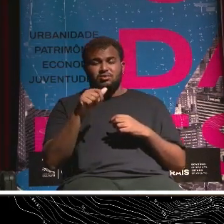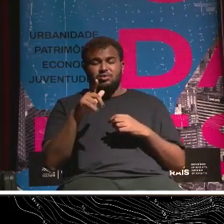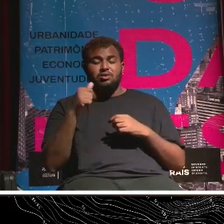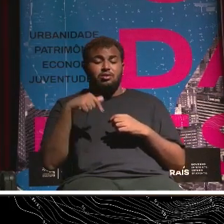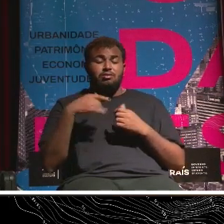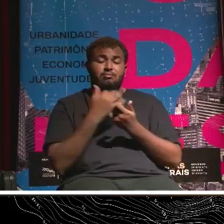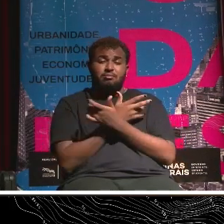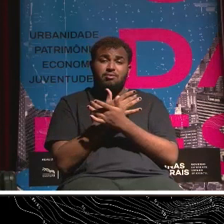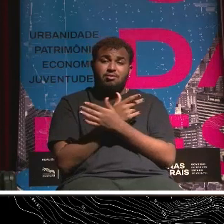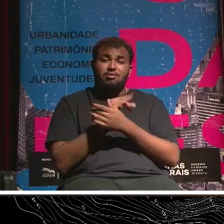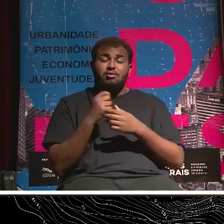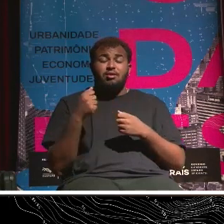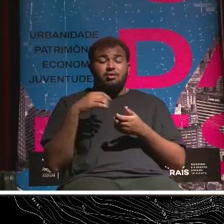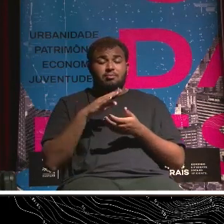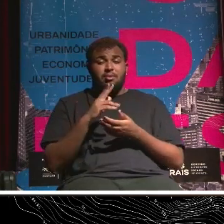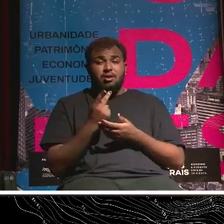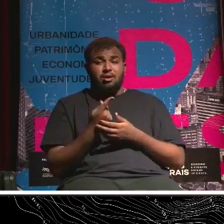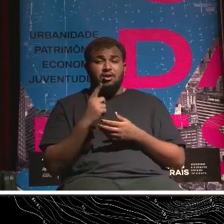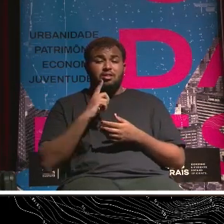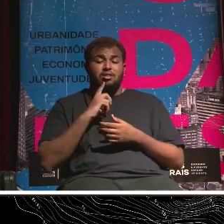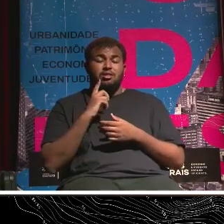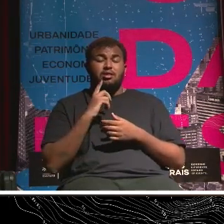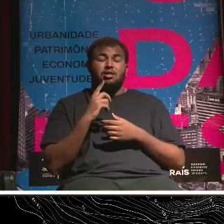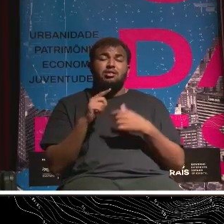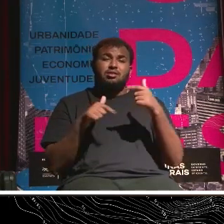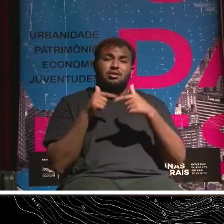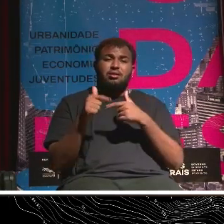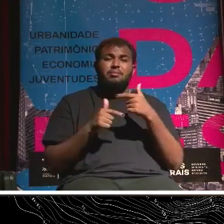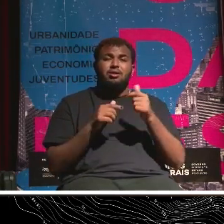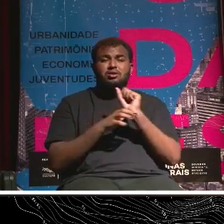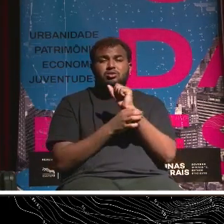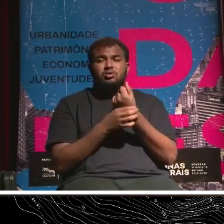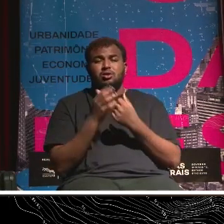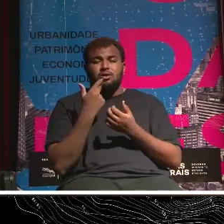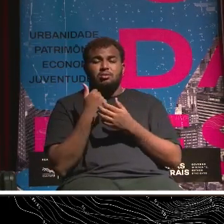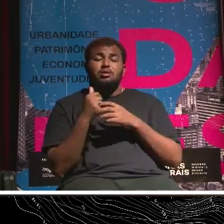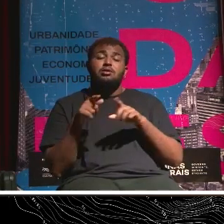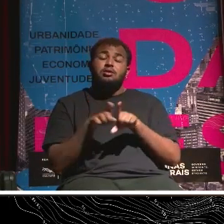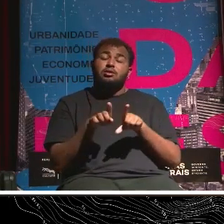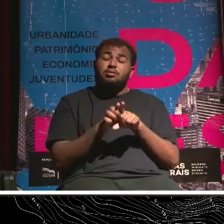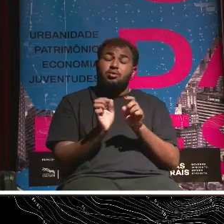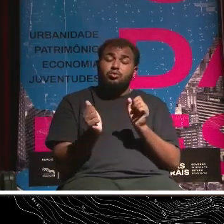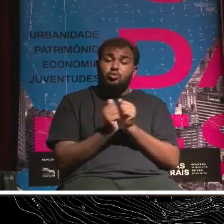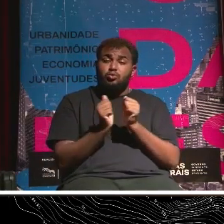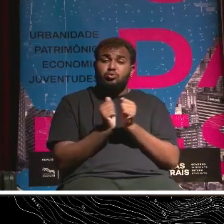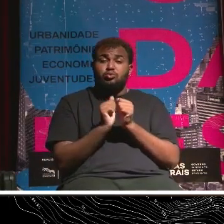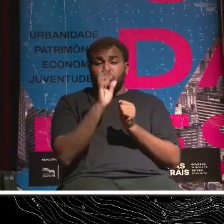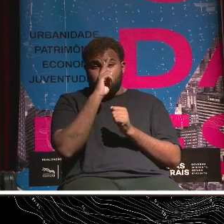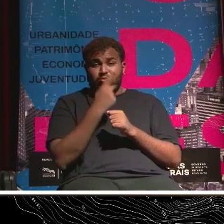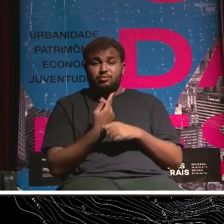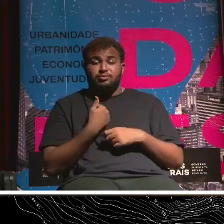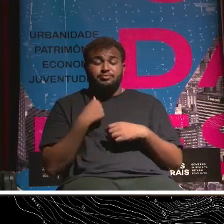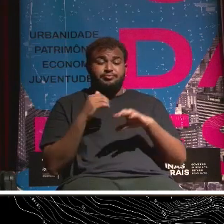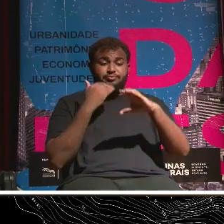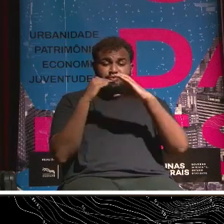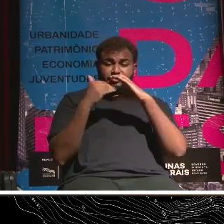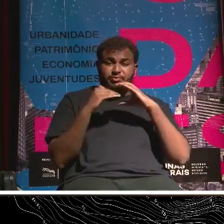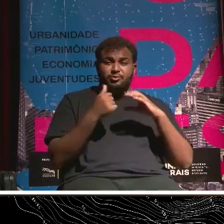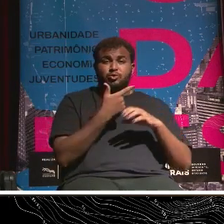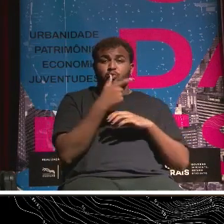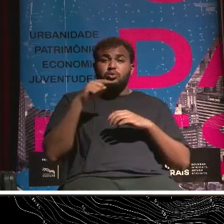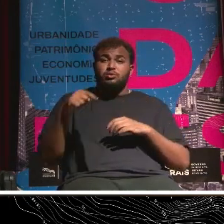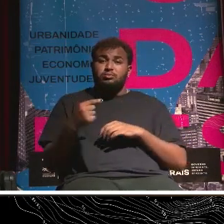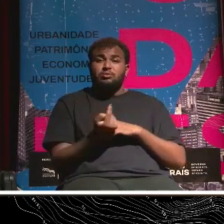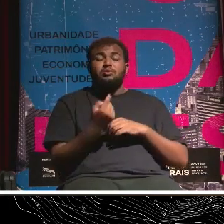era trabalhar em segurança alimentar junto à comunidade como uma frente humanitária. Então, a gente entregou marmitas, 2.000 marmitas